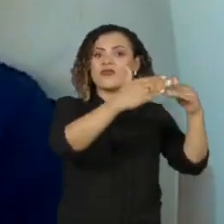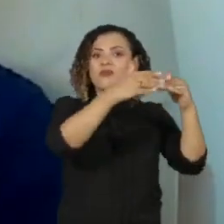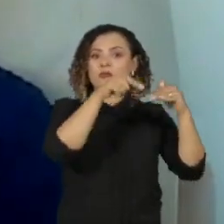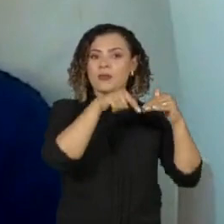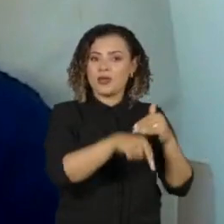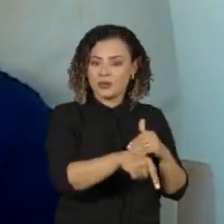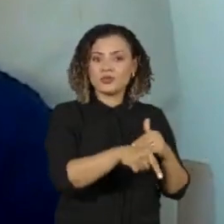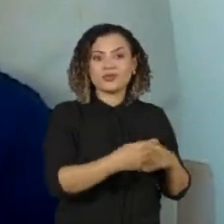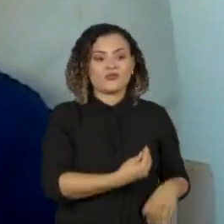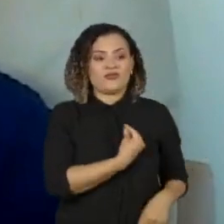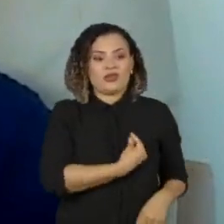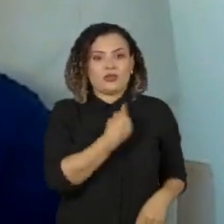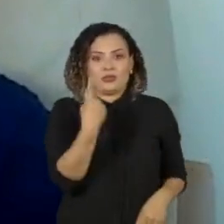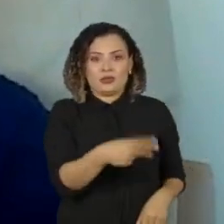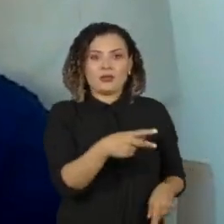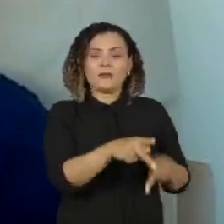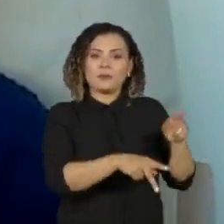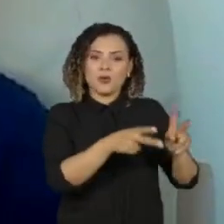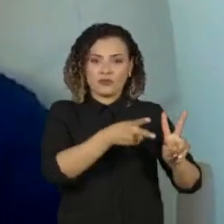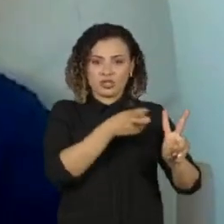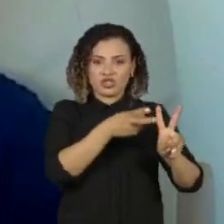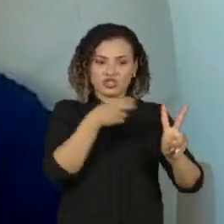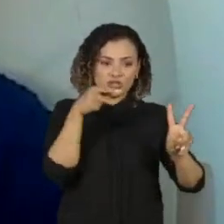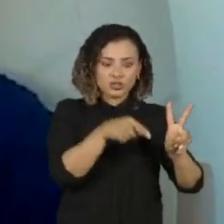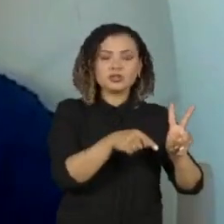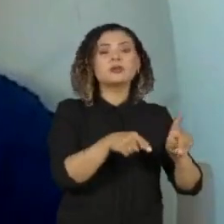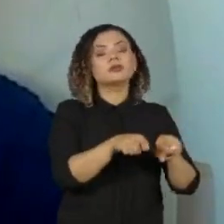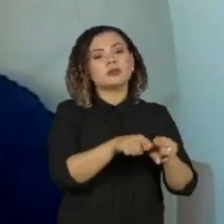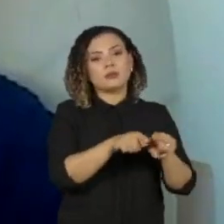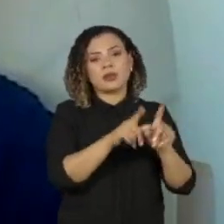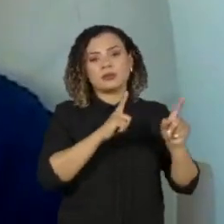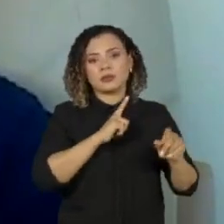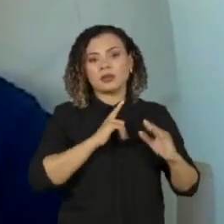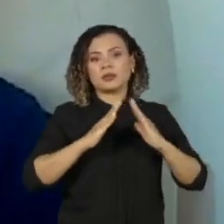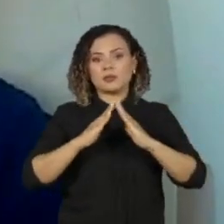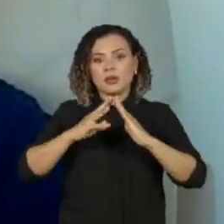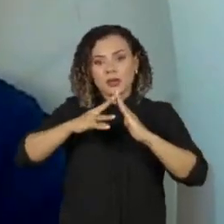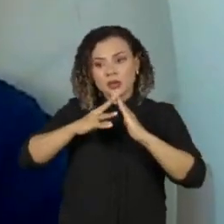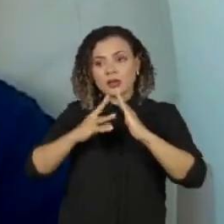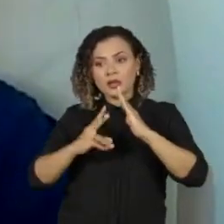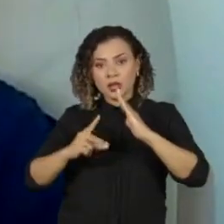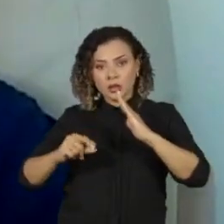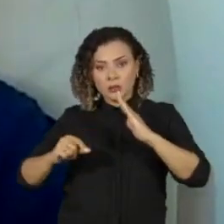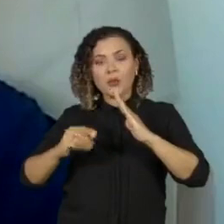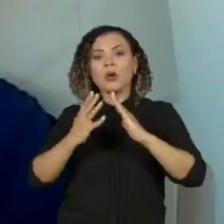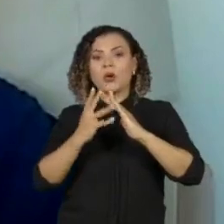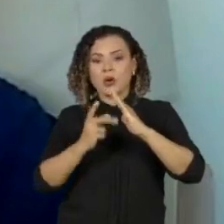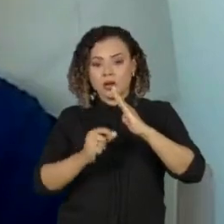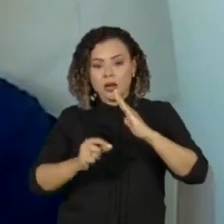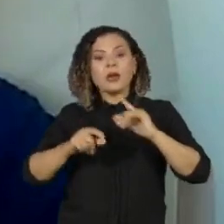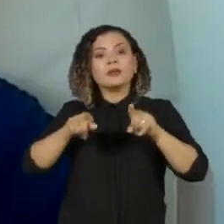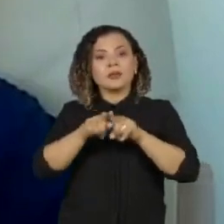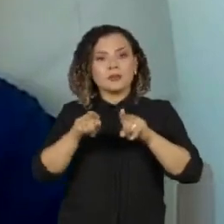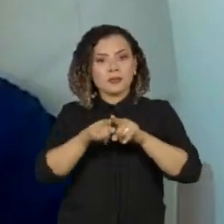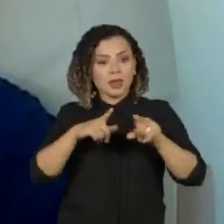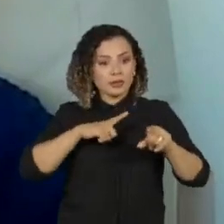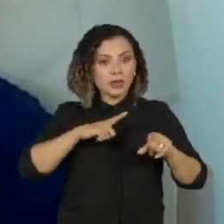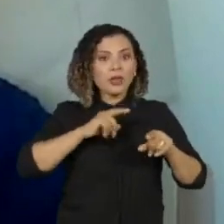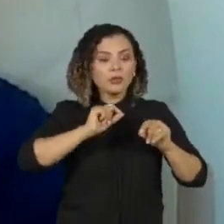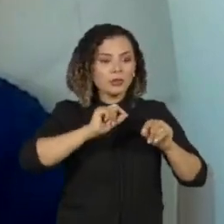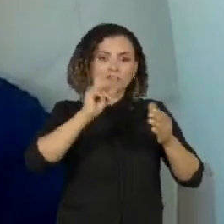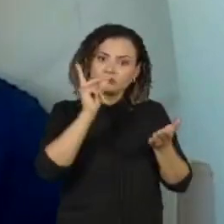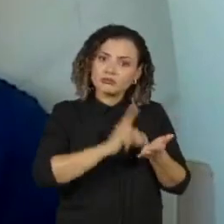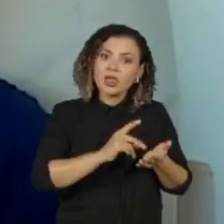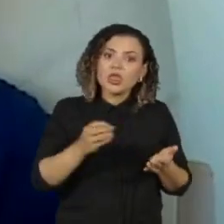do modo de vida dos povos indígenas, assim como é o caso dos quilombolas e das populações tradicionais em geral, pode promover